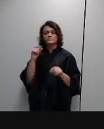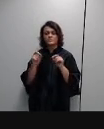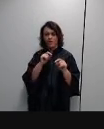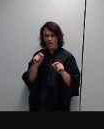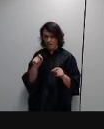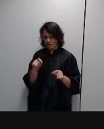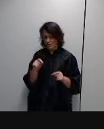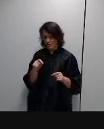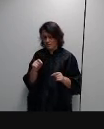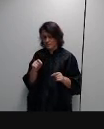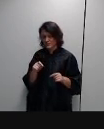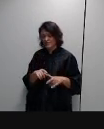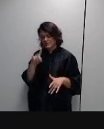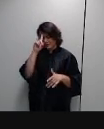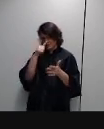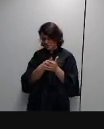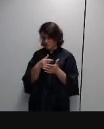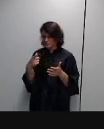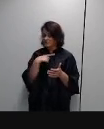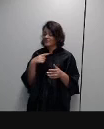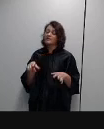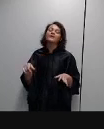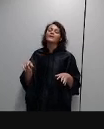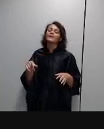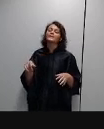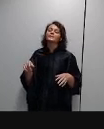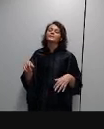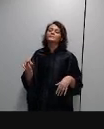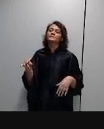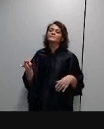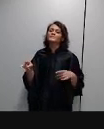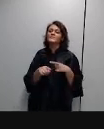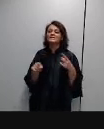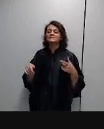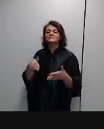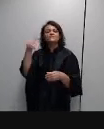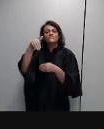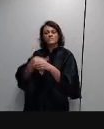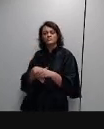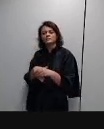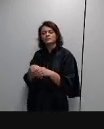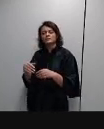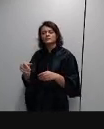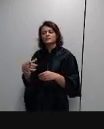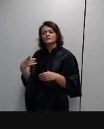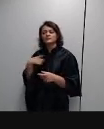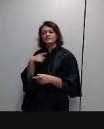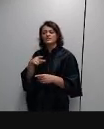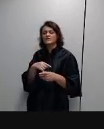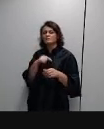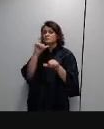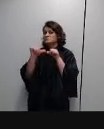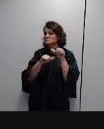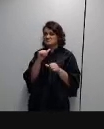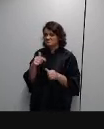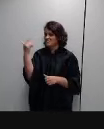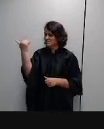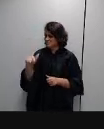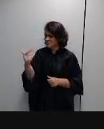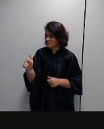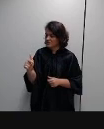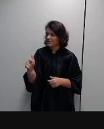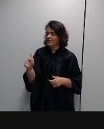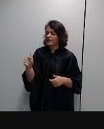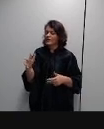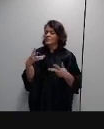opa e aqui como esse Box ficou com ele não e não foi corrigido E nem foi o número